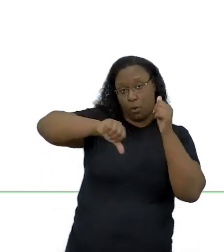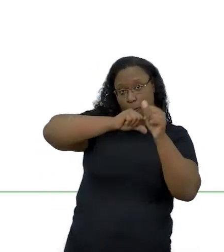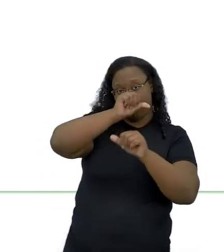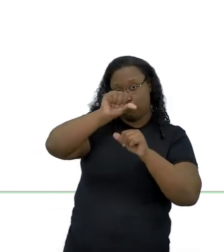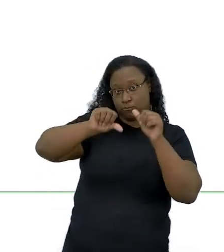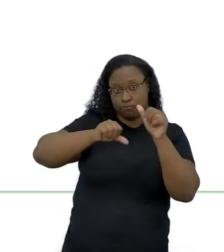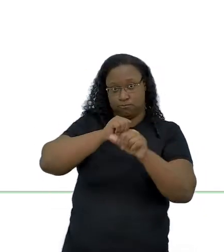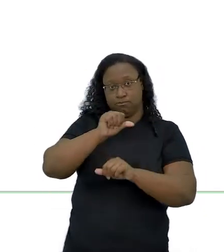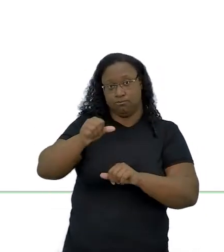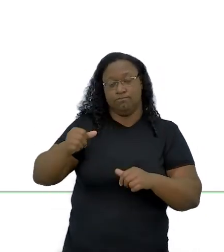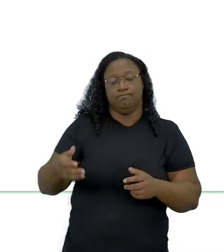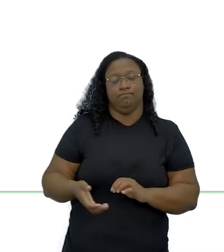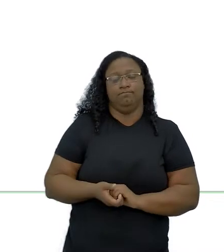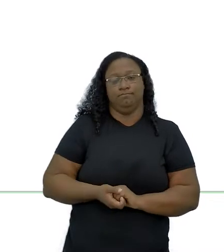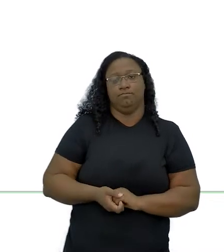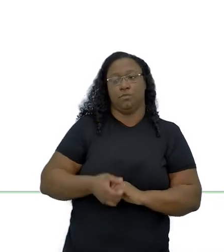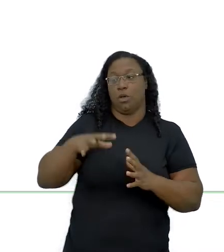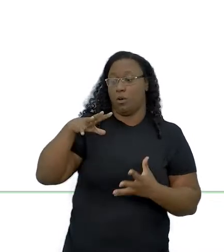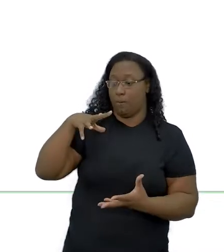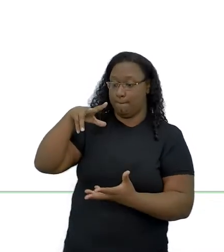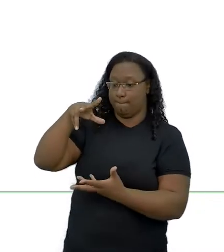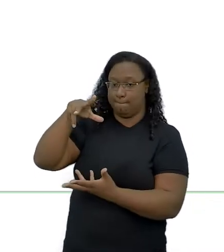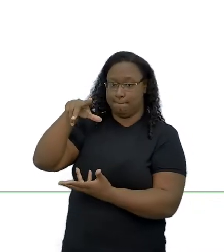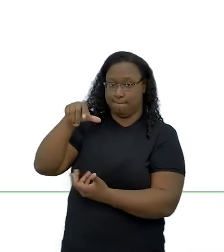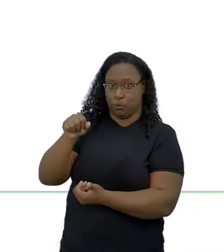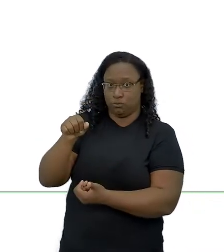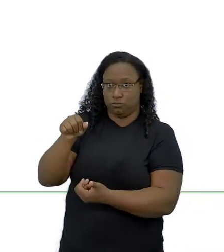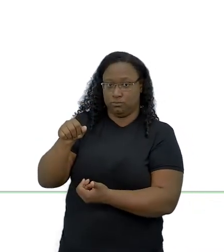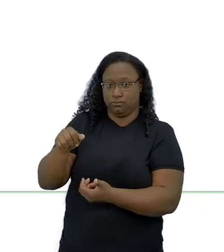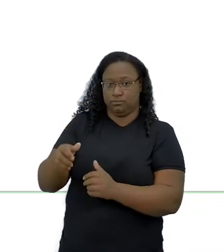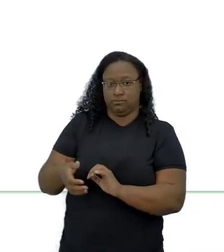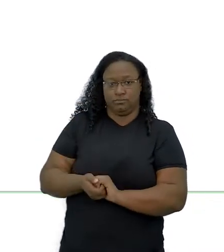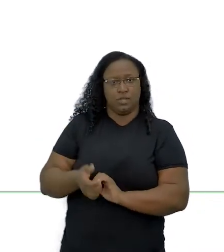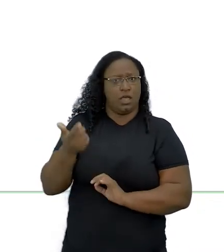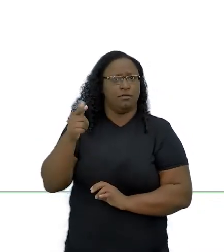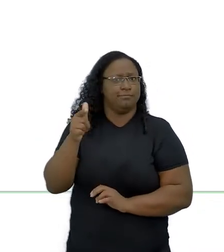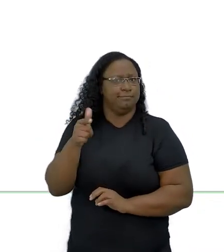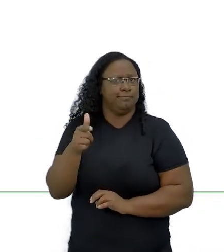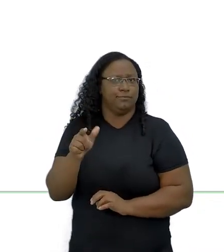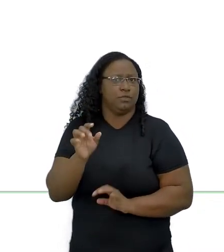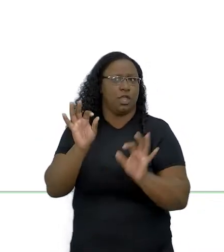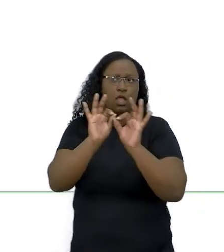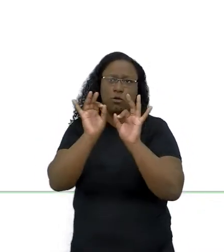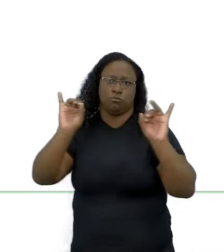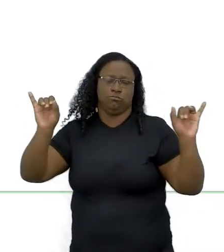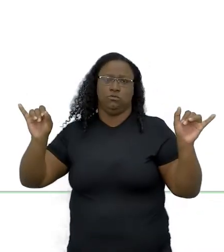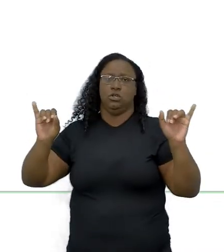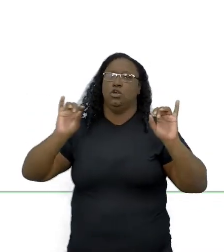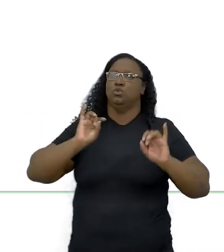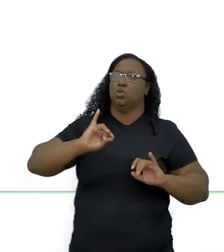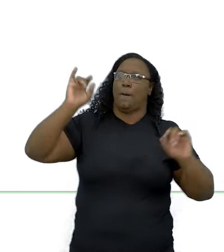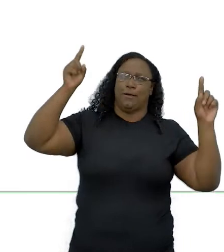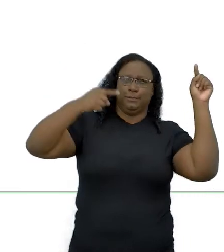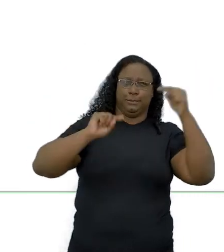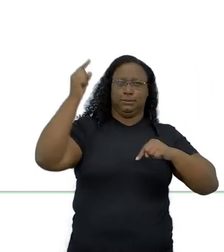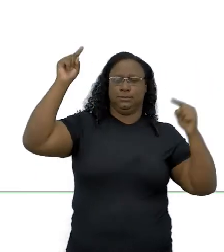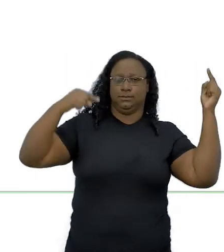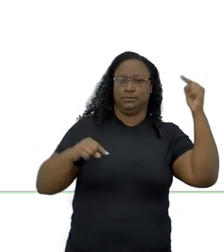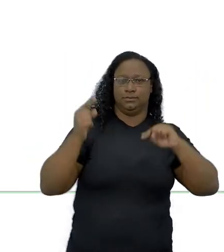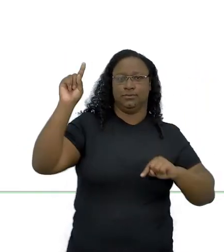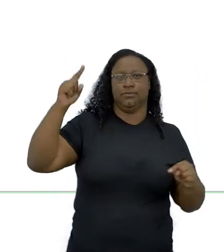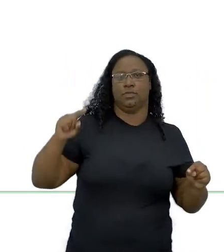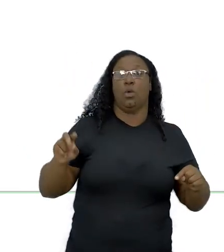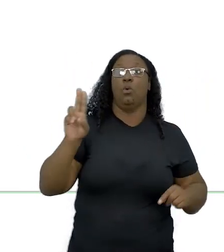é a matriz que a gente tem no mundo. Então, veja que a gente não tem energia só para a produção de eletricidade. Quando a gente